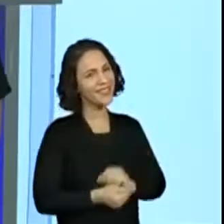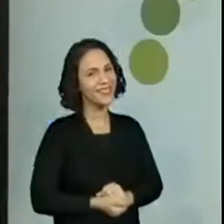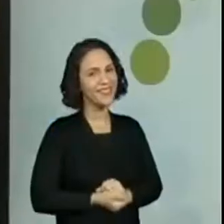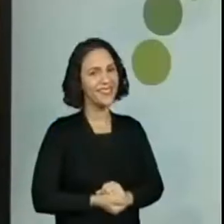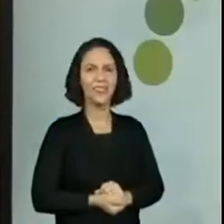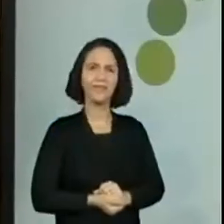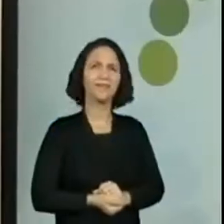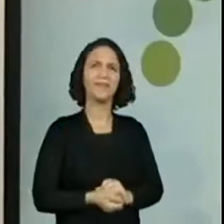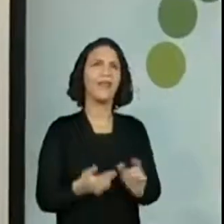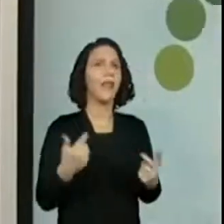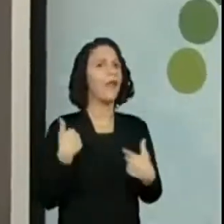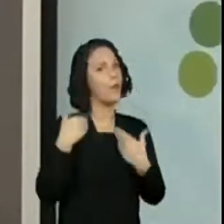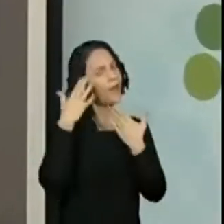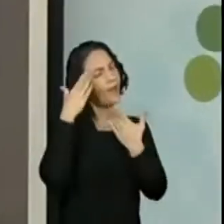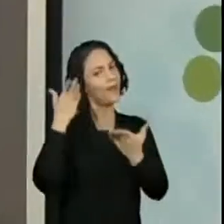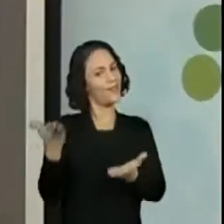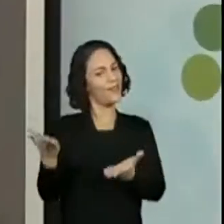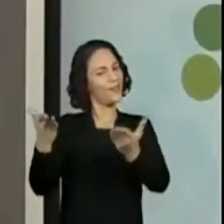Imagina,